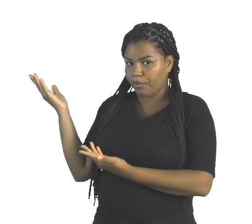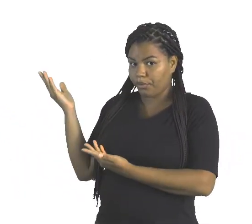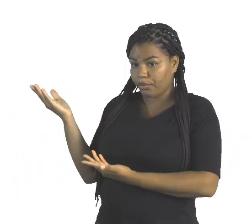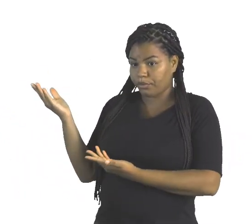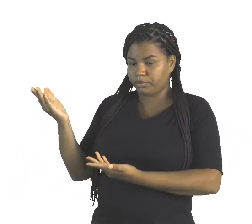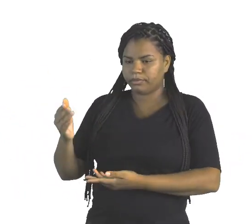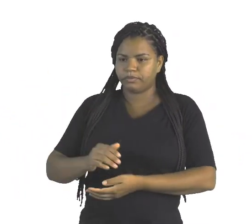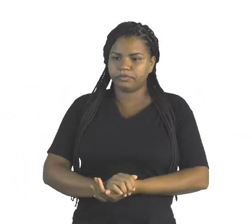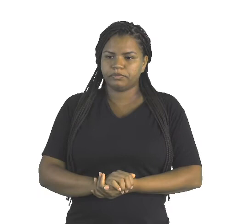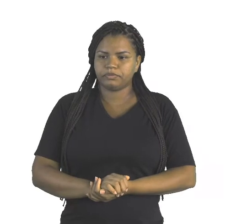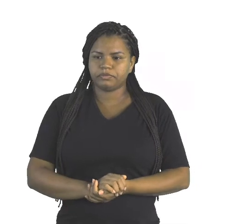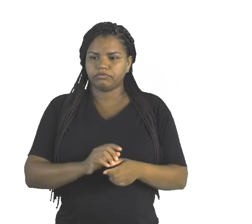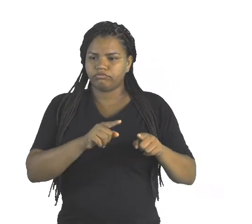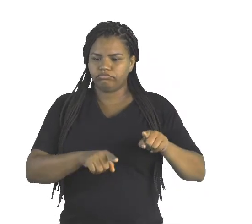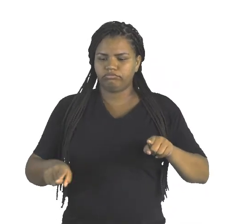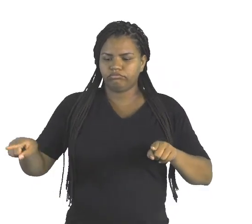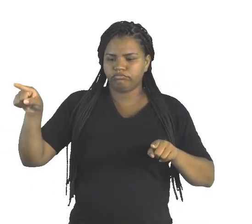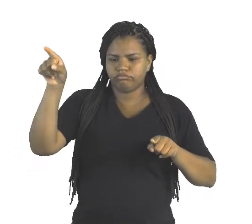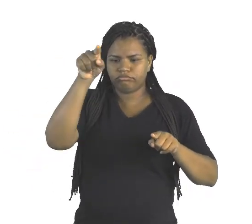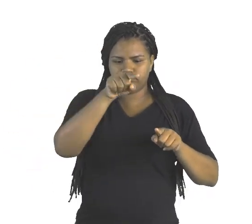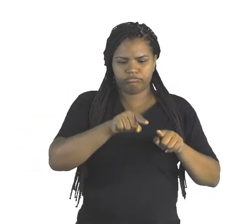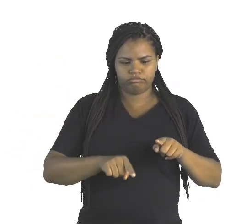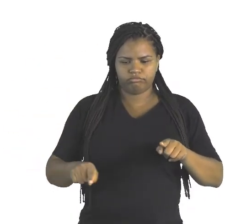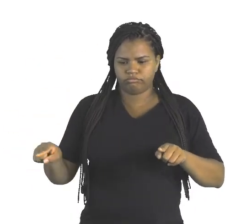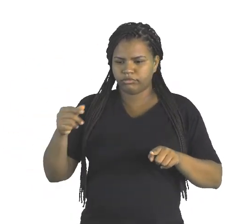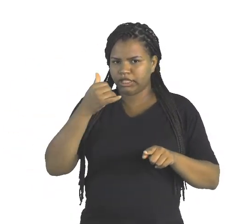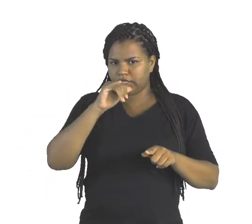elétrico, a corrente elétrica é estabelecida em todos os